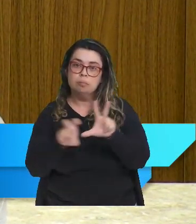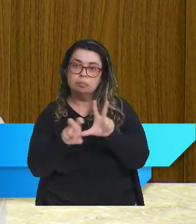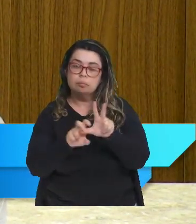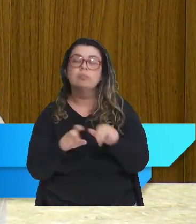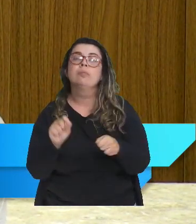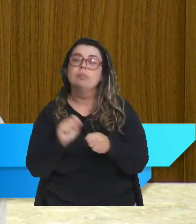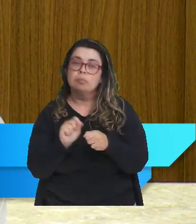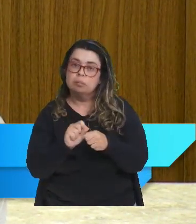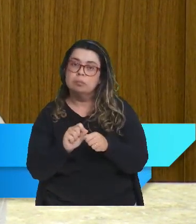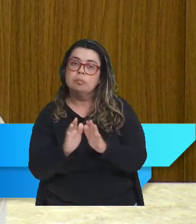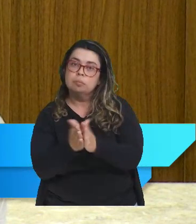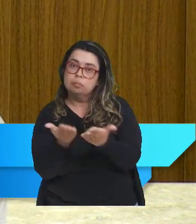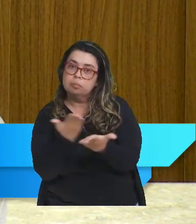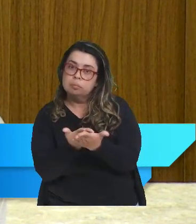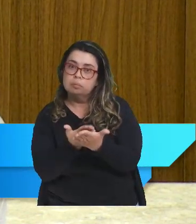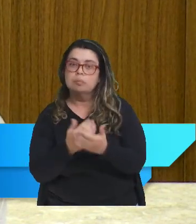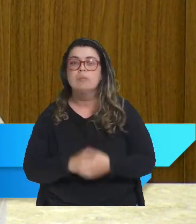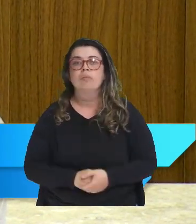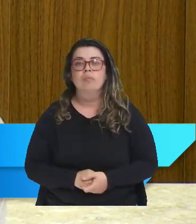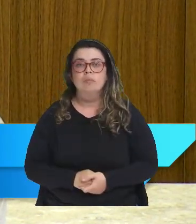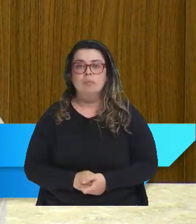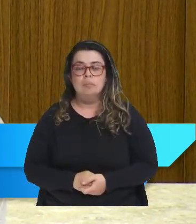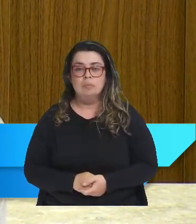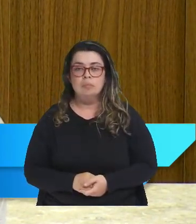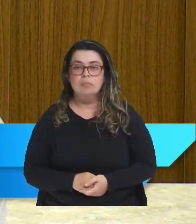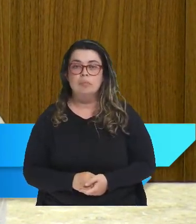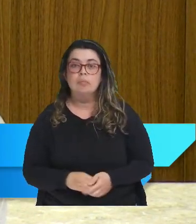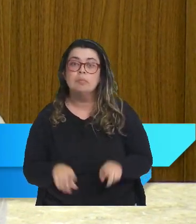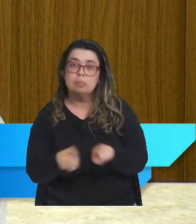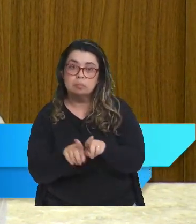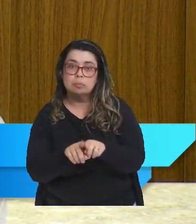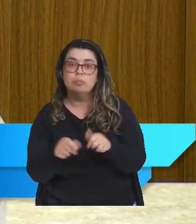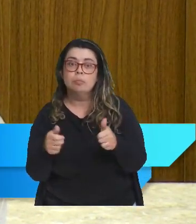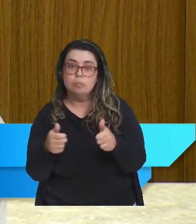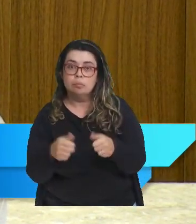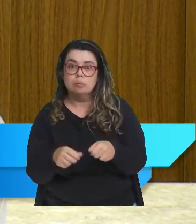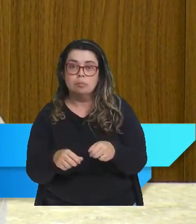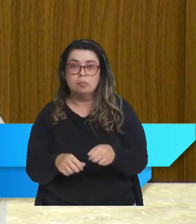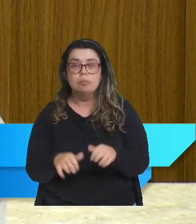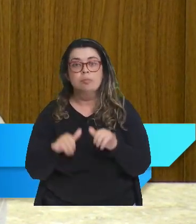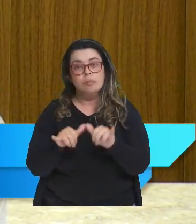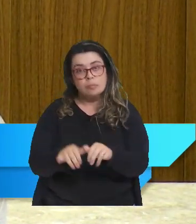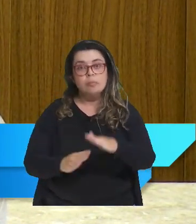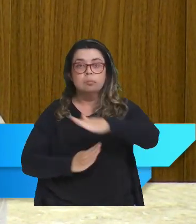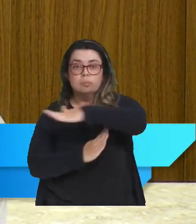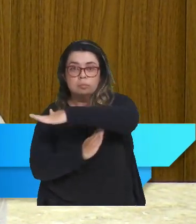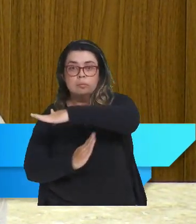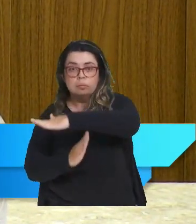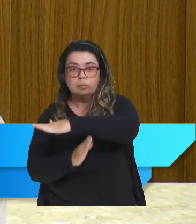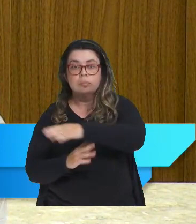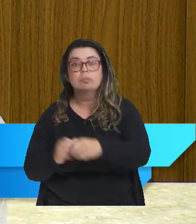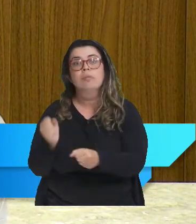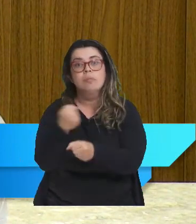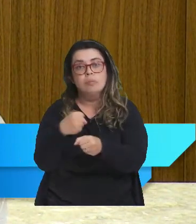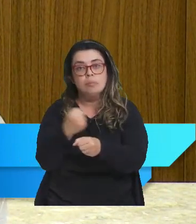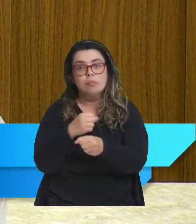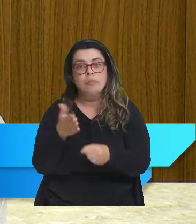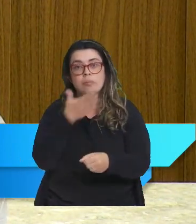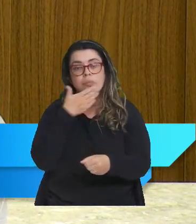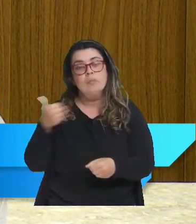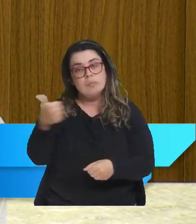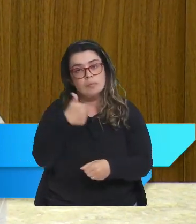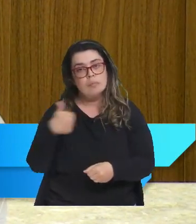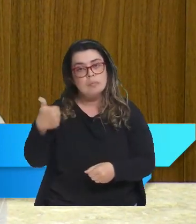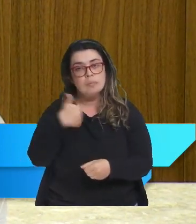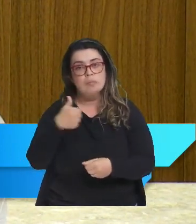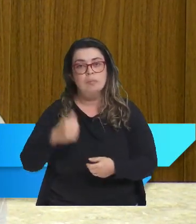né, perguntando ao Poder Executivo se ele tem conhecimento do que está acontecendo ali, qual a previsão para a execução da obra para a melhoria daquele espaço. Não só da